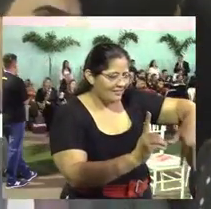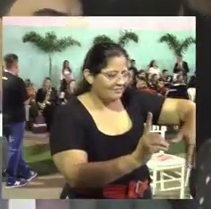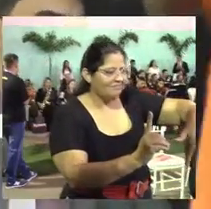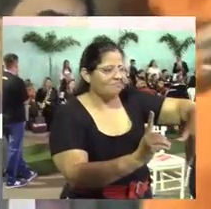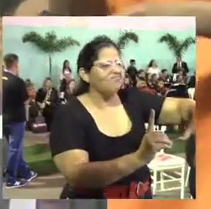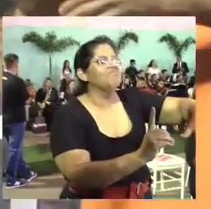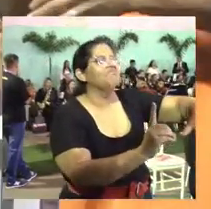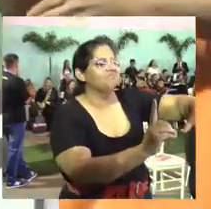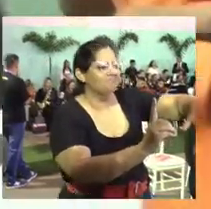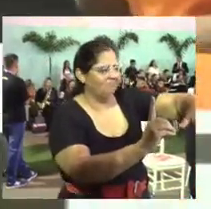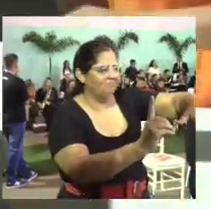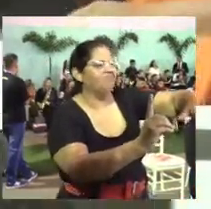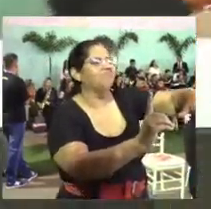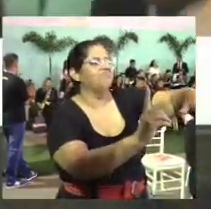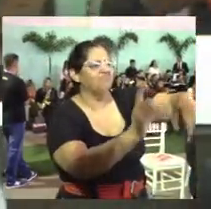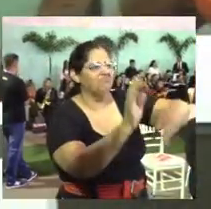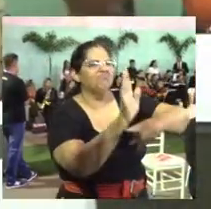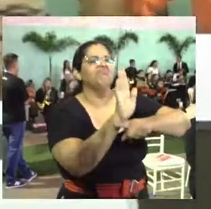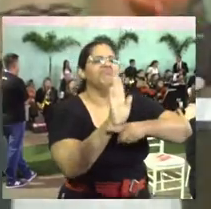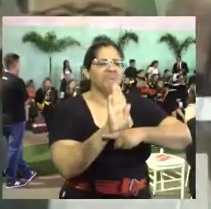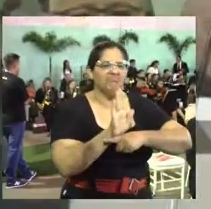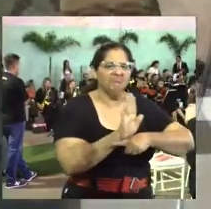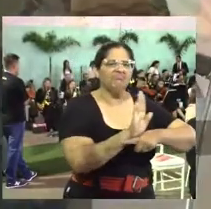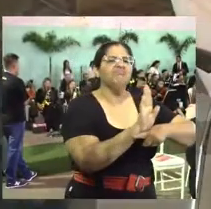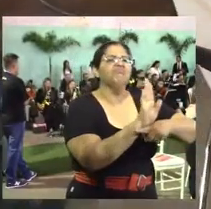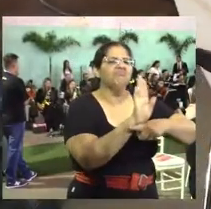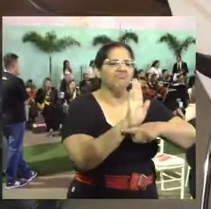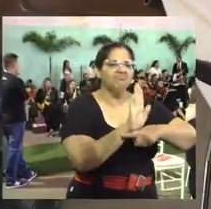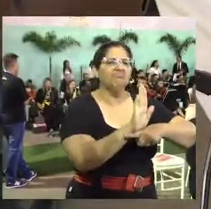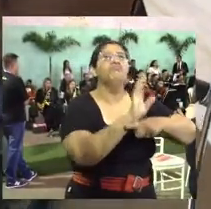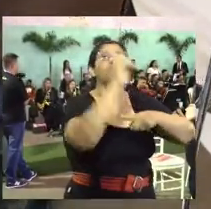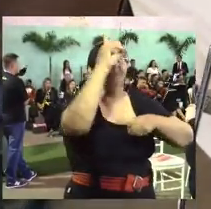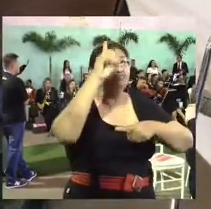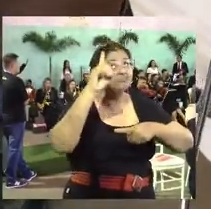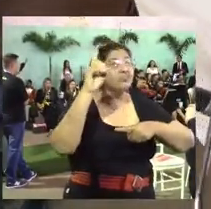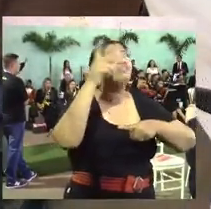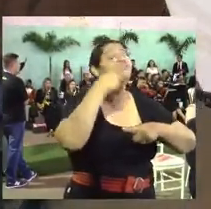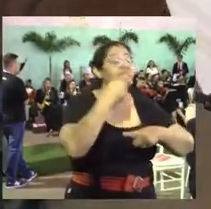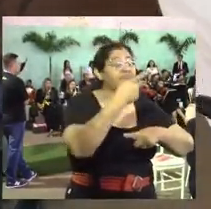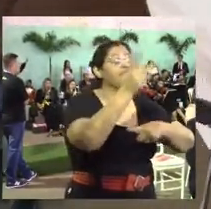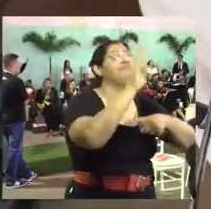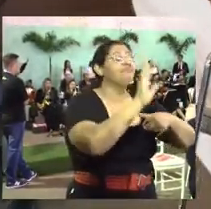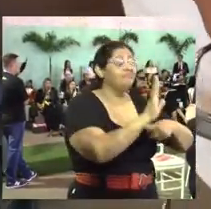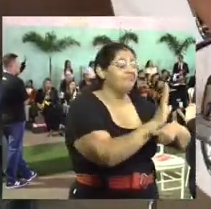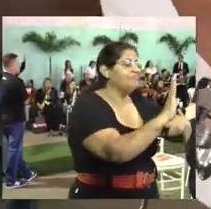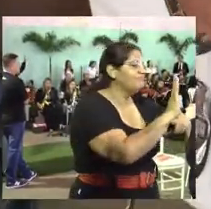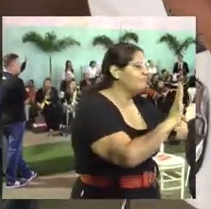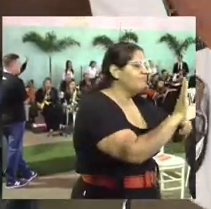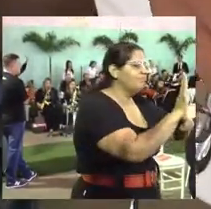ele cuida querido quando Deus fala que cura ele cuida